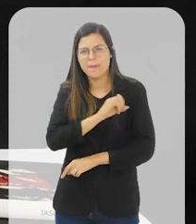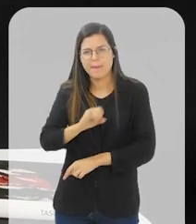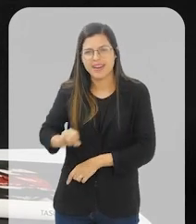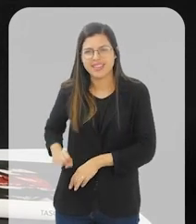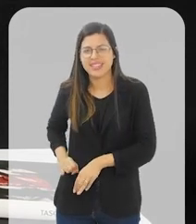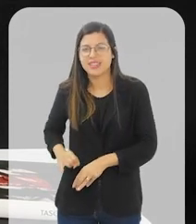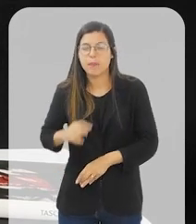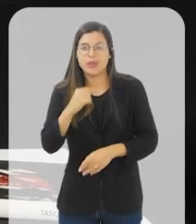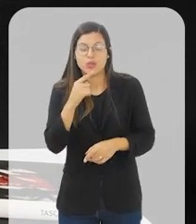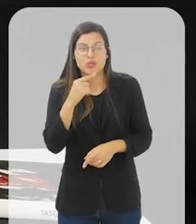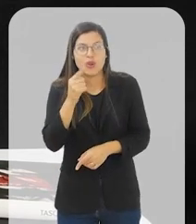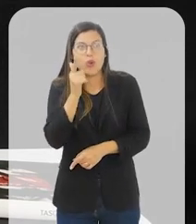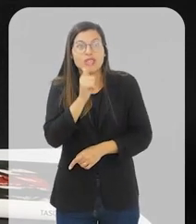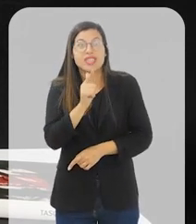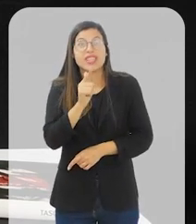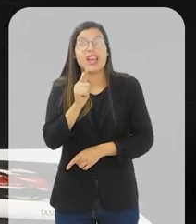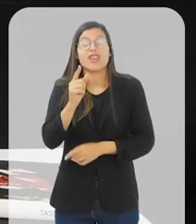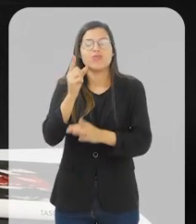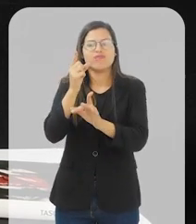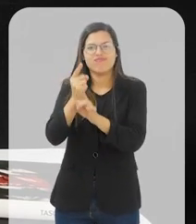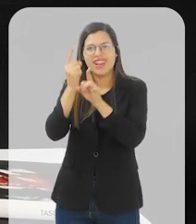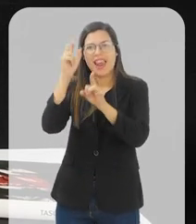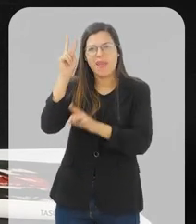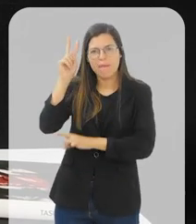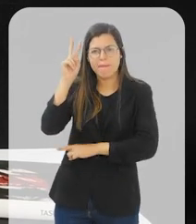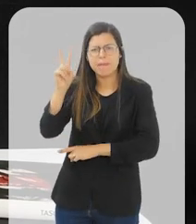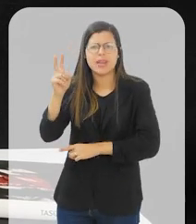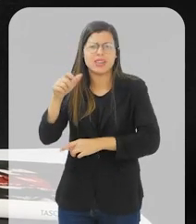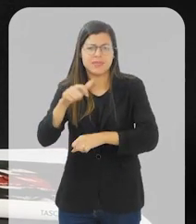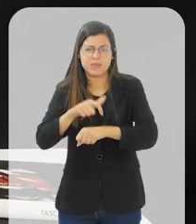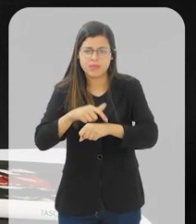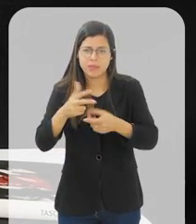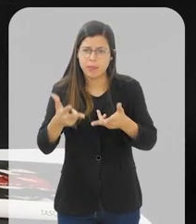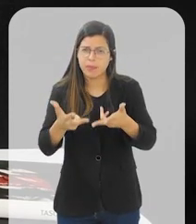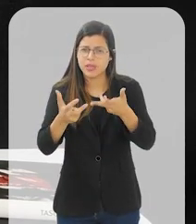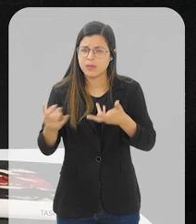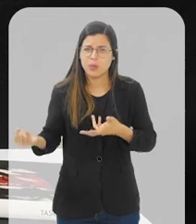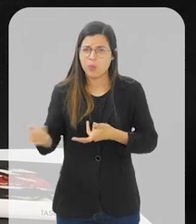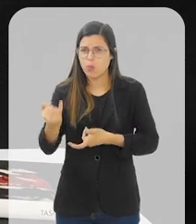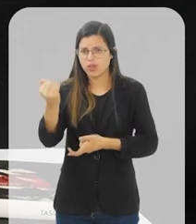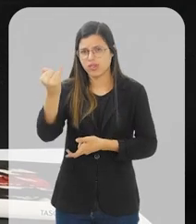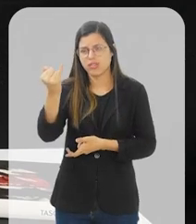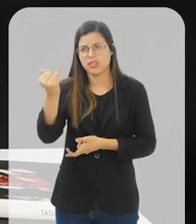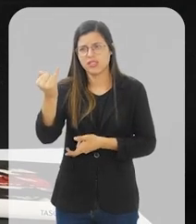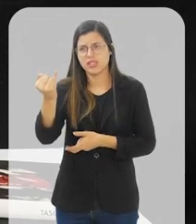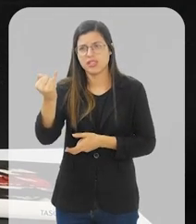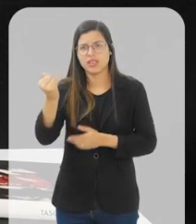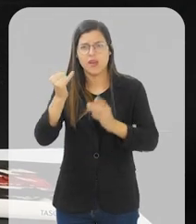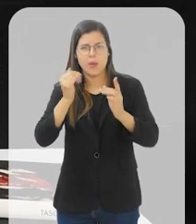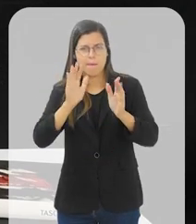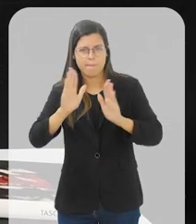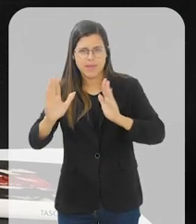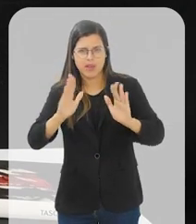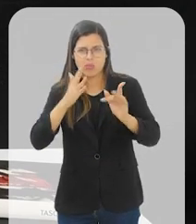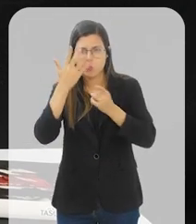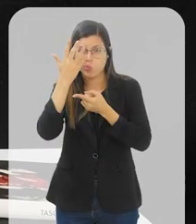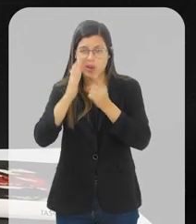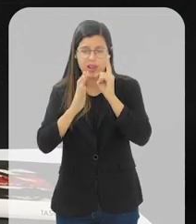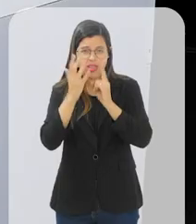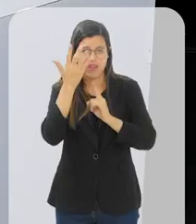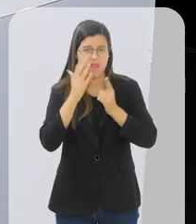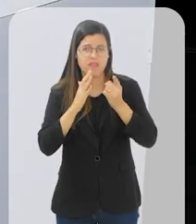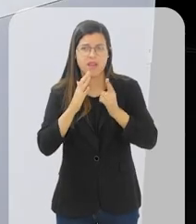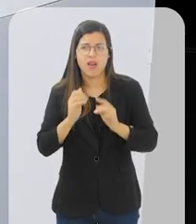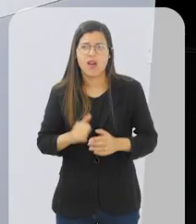quem é. Então são esses pequenos momentos que você percebe quanto é importante o